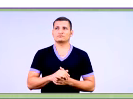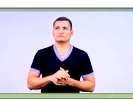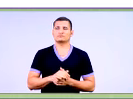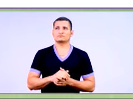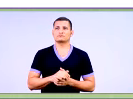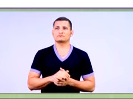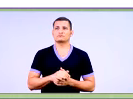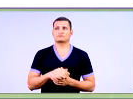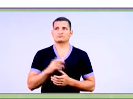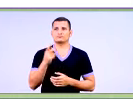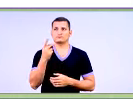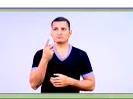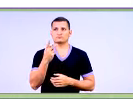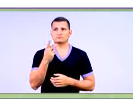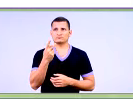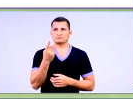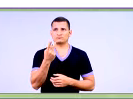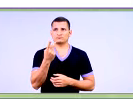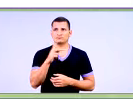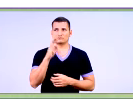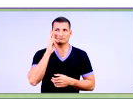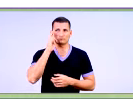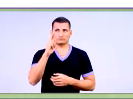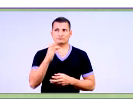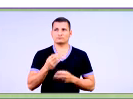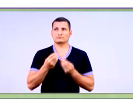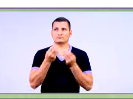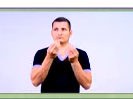dar. Então, o seu chefe dará a